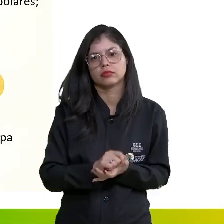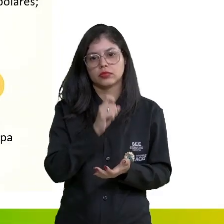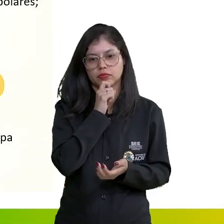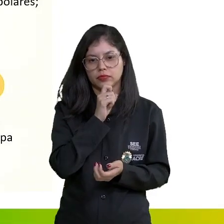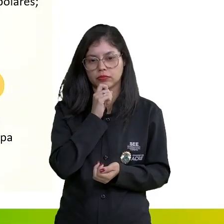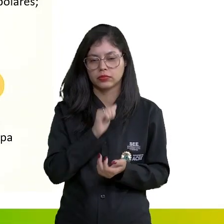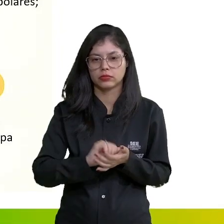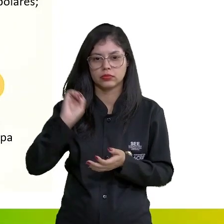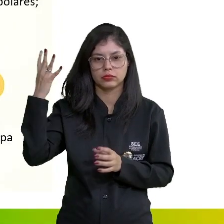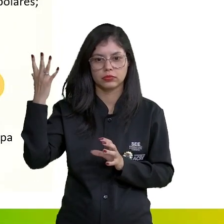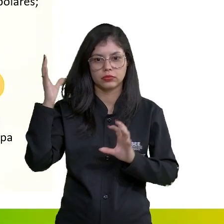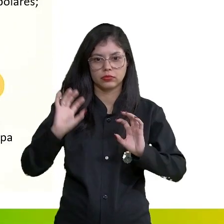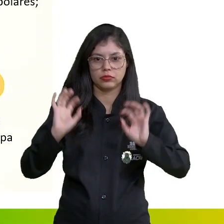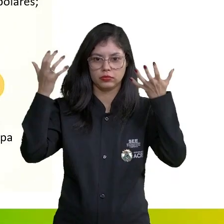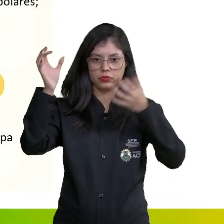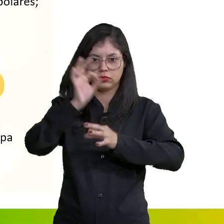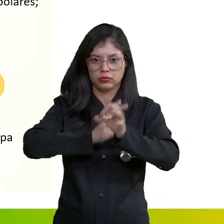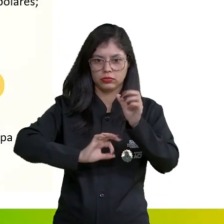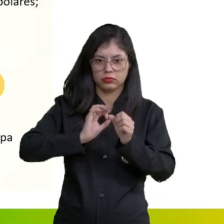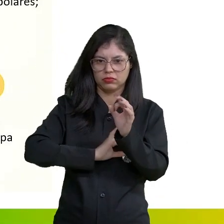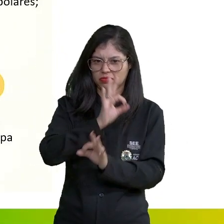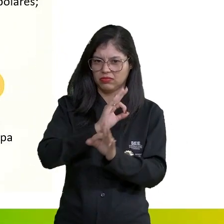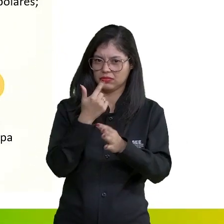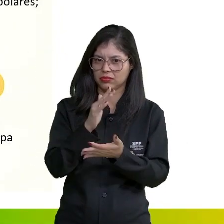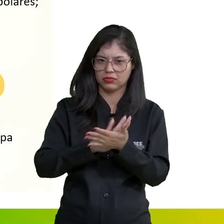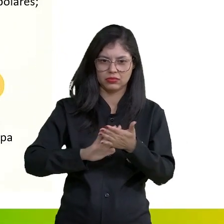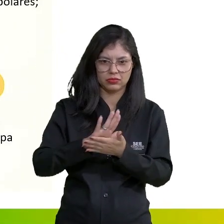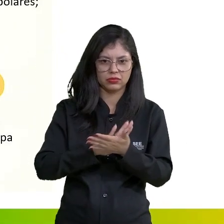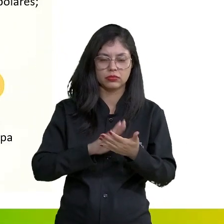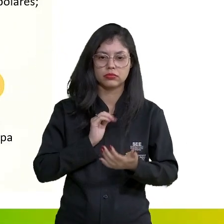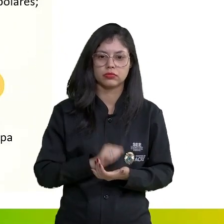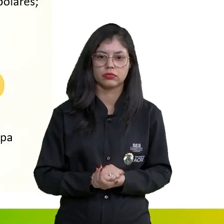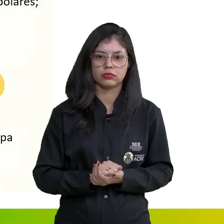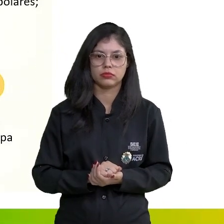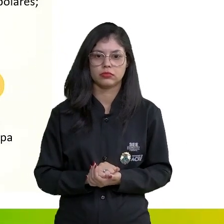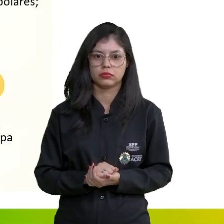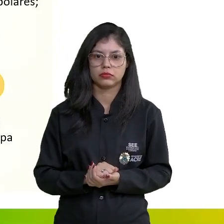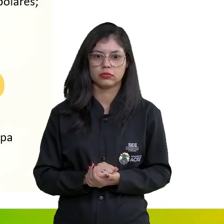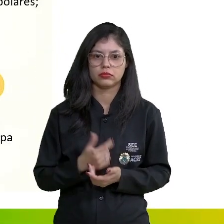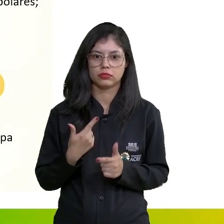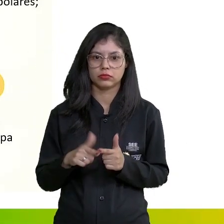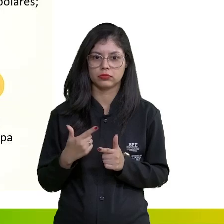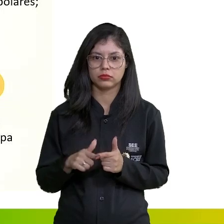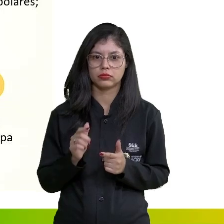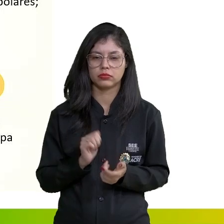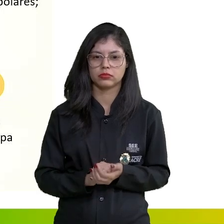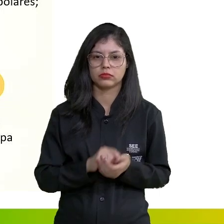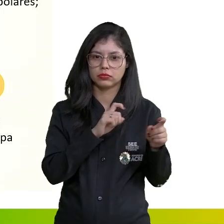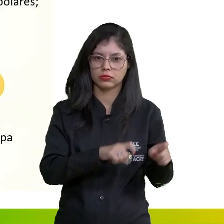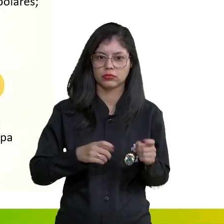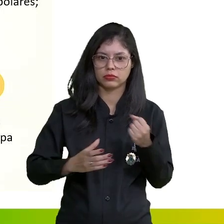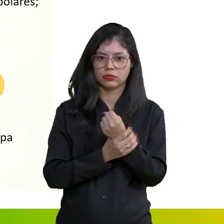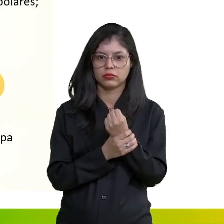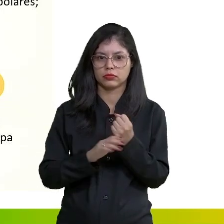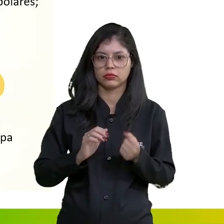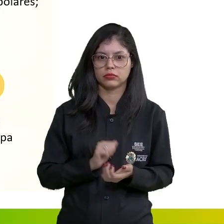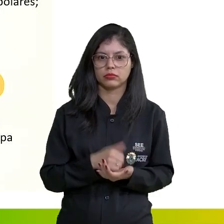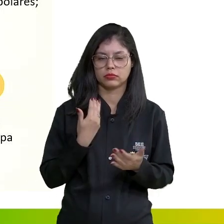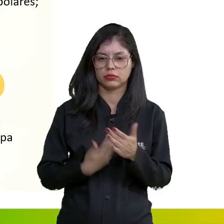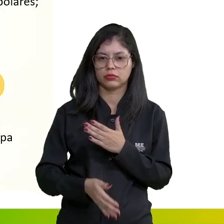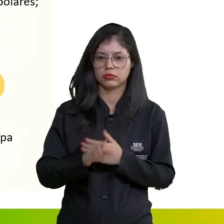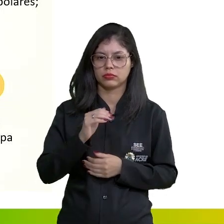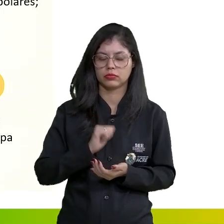os eventos climáticos totalmente extremos, instáveis, tá? Prejuízos à agricultura e segurança alimentar e a perda